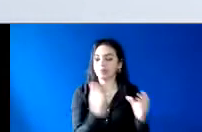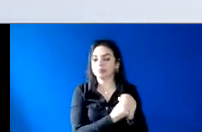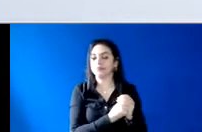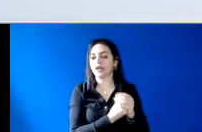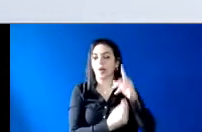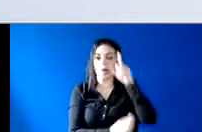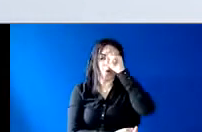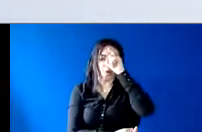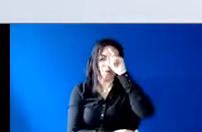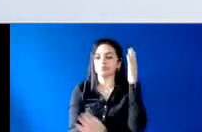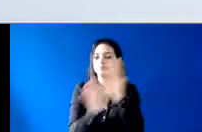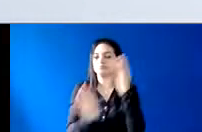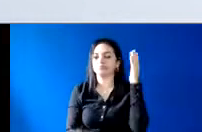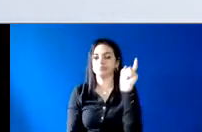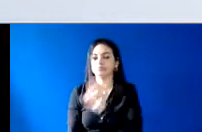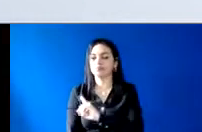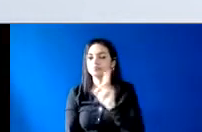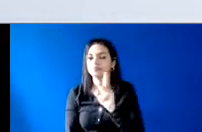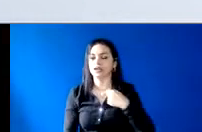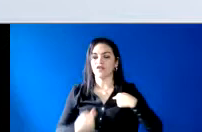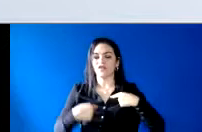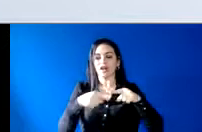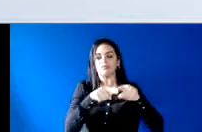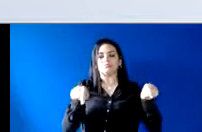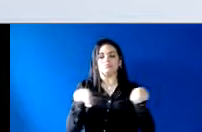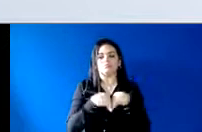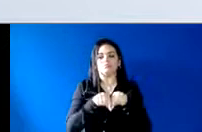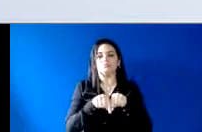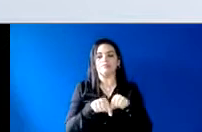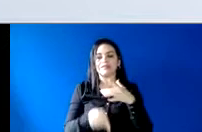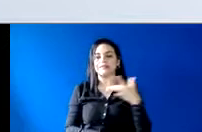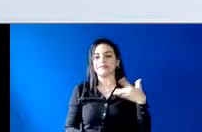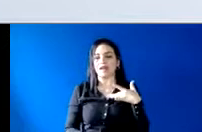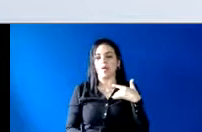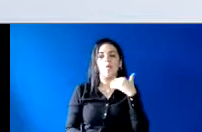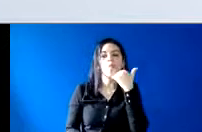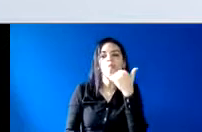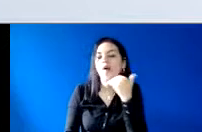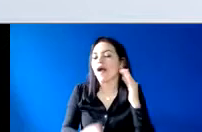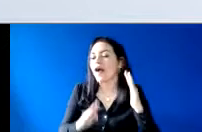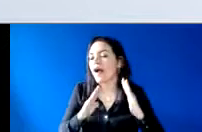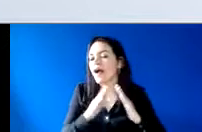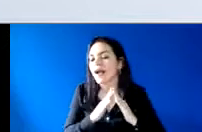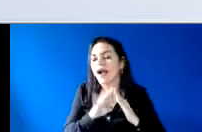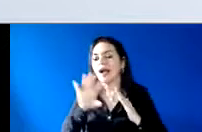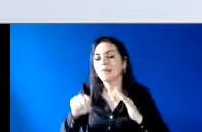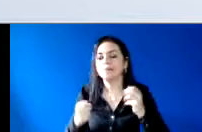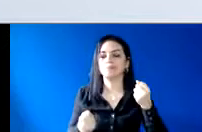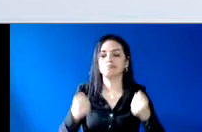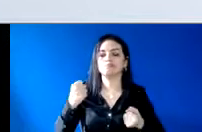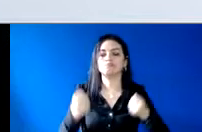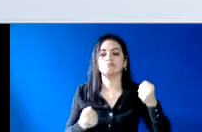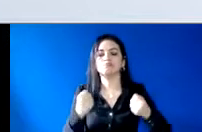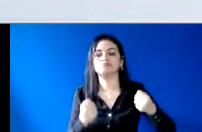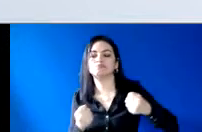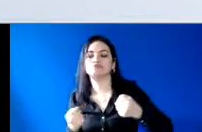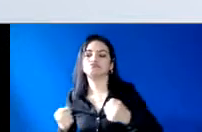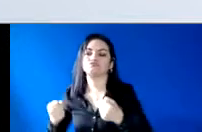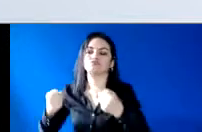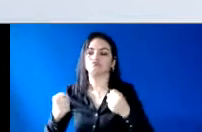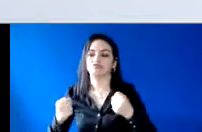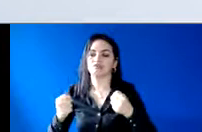isso, minha gente. Se eu ficar dentro do posto de saúde, eu não vou descobrir isso. Não adianta sair de casa de manhã, pegar o carro, ir para o posto de saúde e de tarde voltar